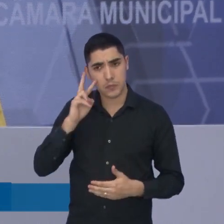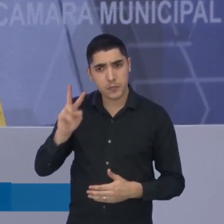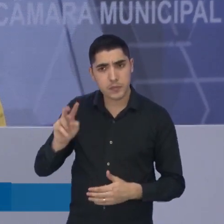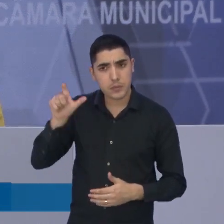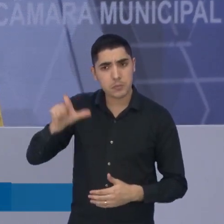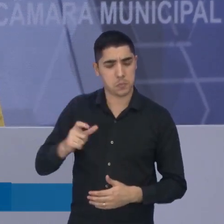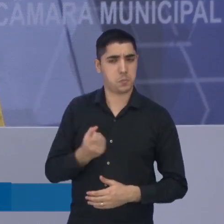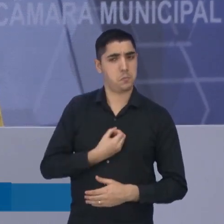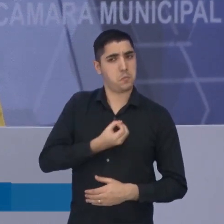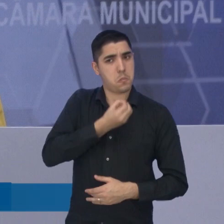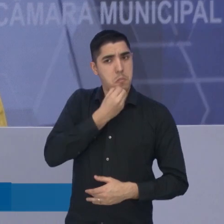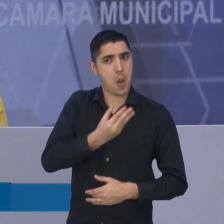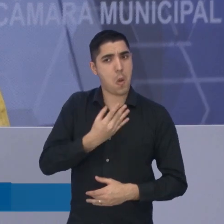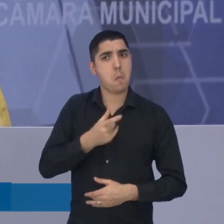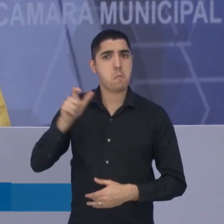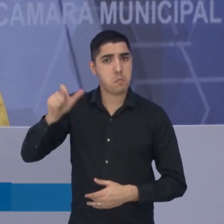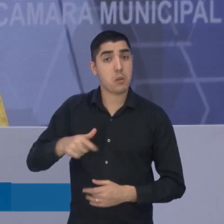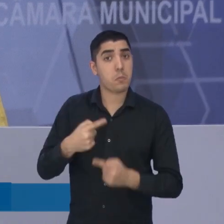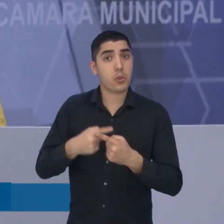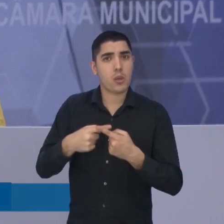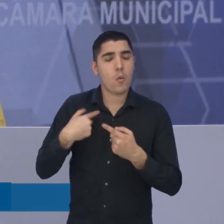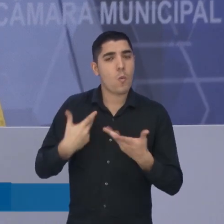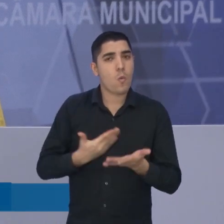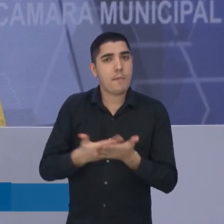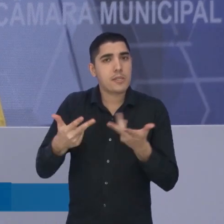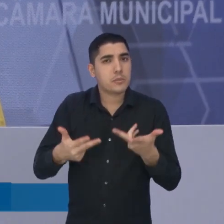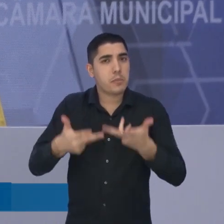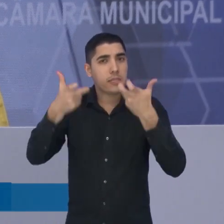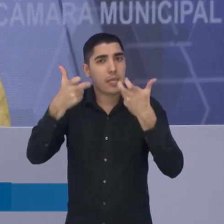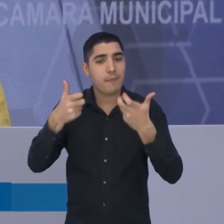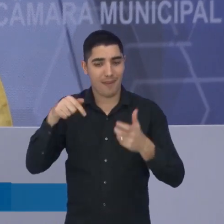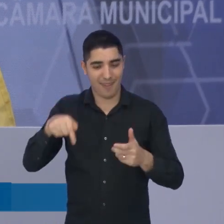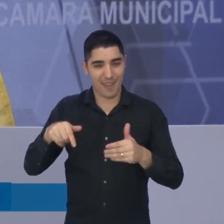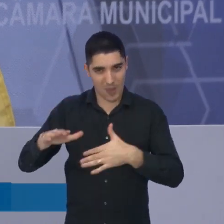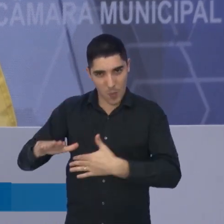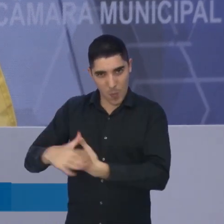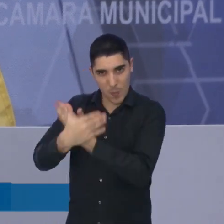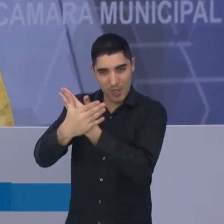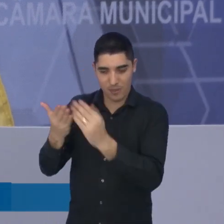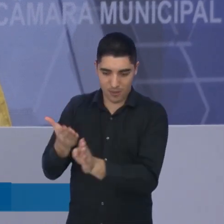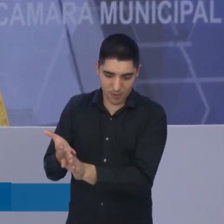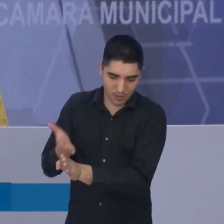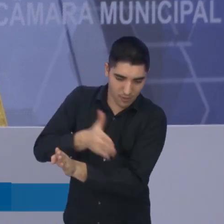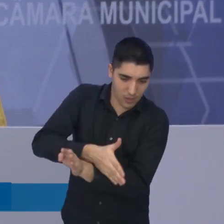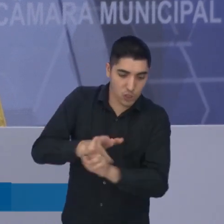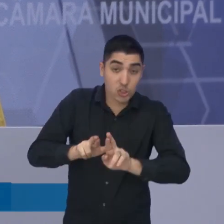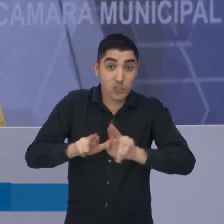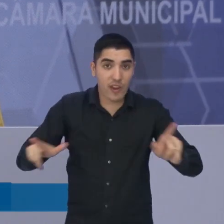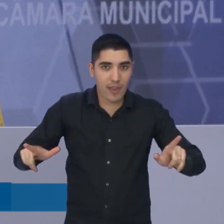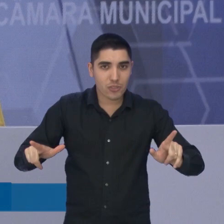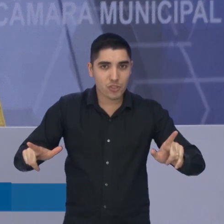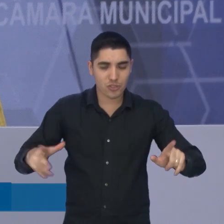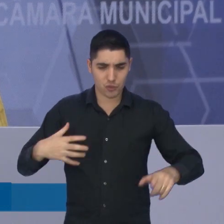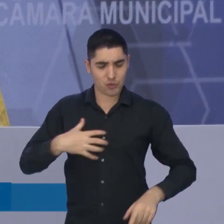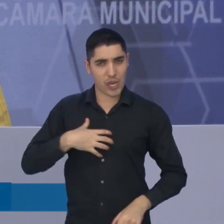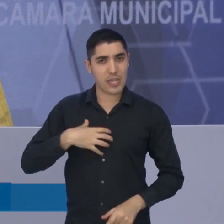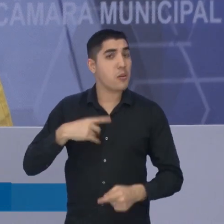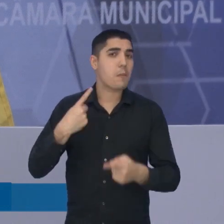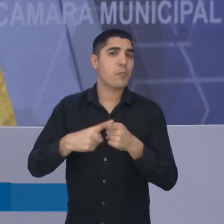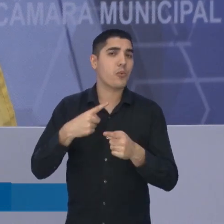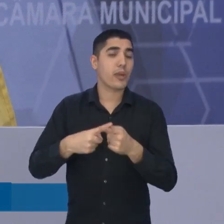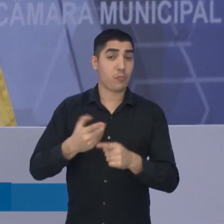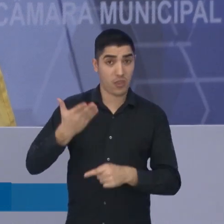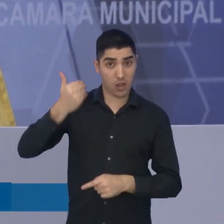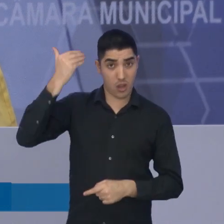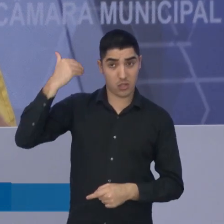a vivenciar o outro lado do ITA. Por que o outro lado? Porque até então, meus colegas